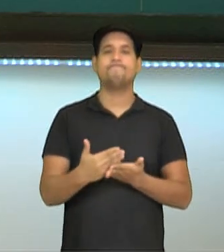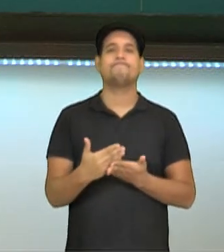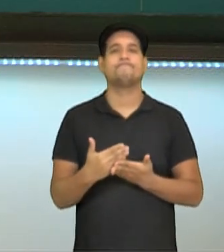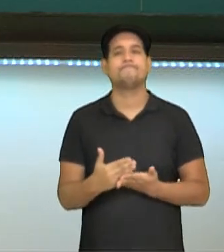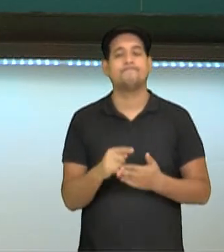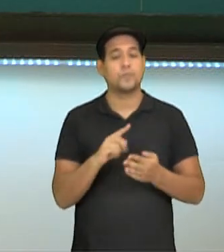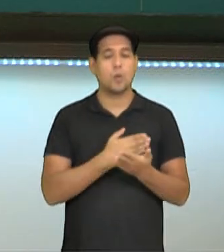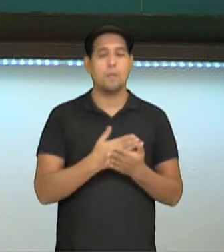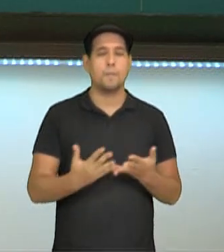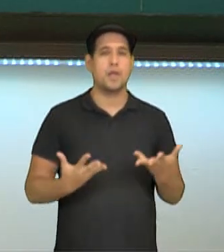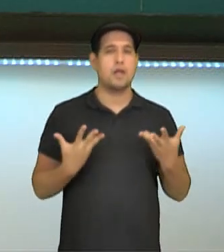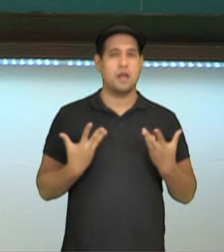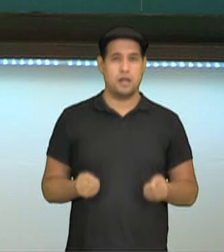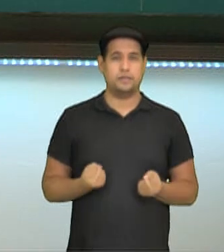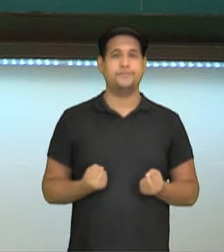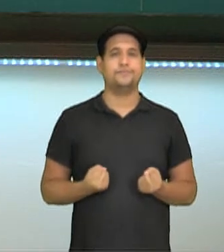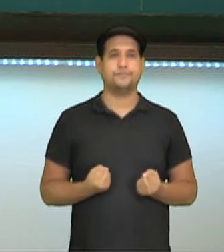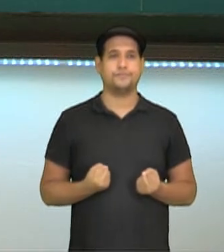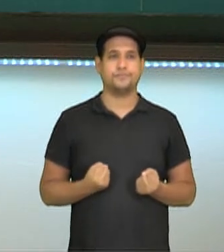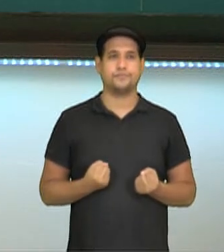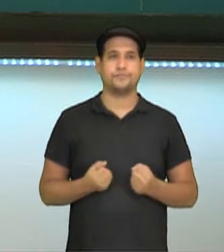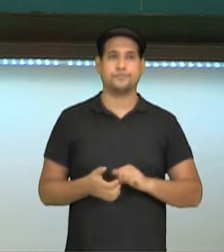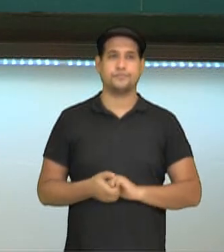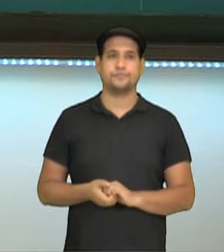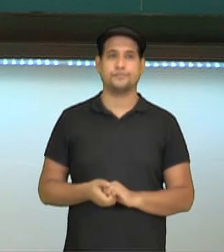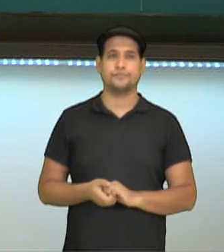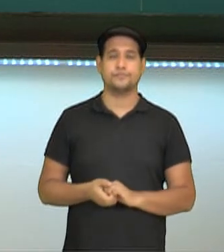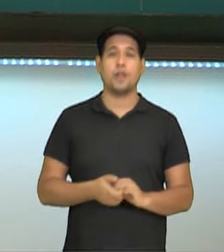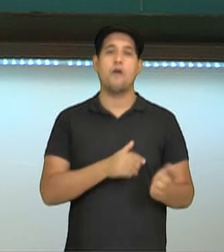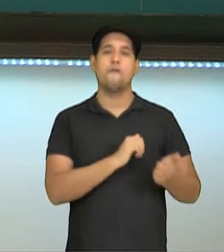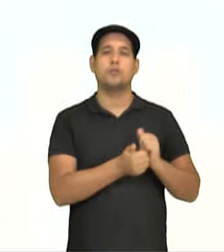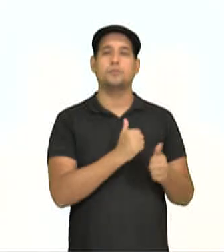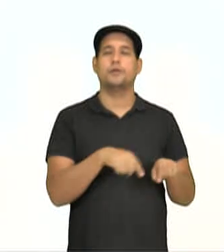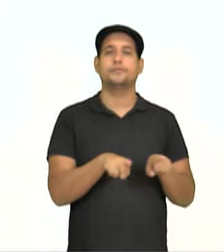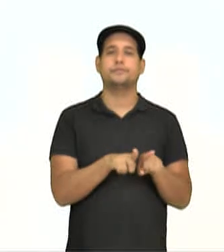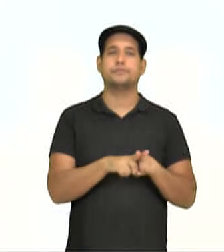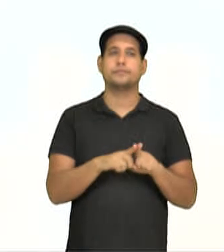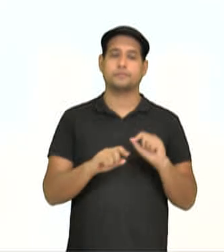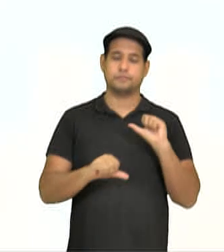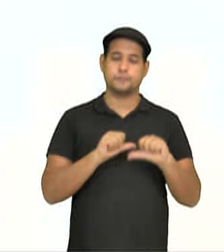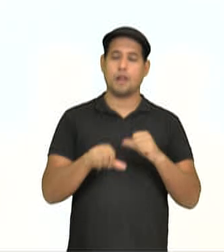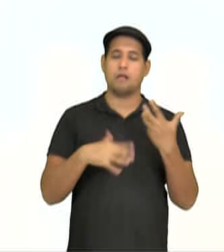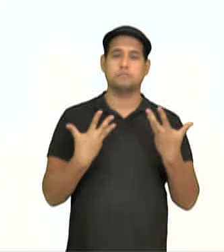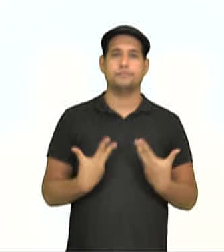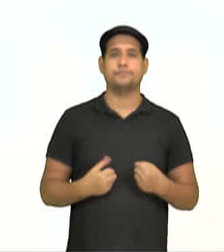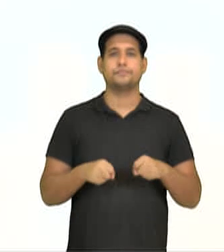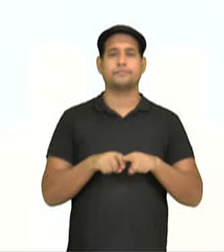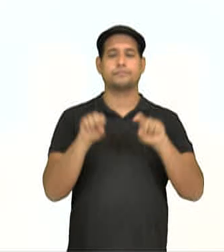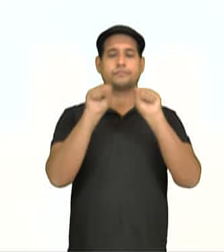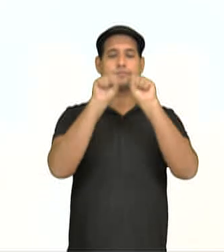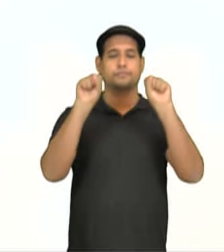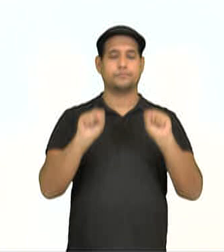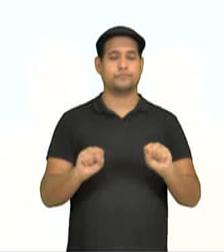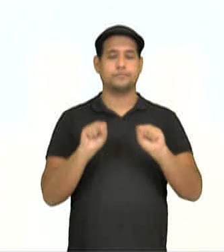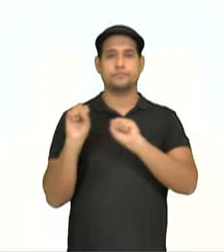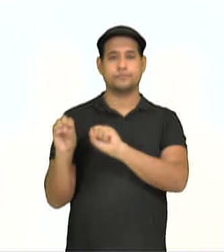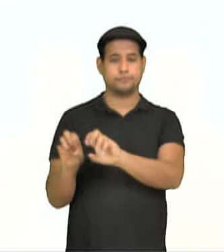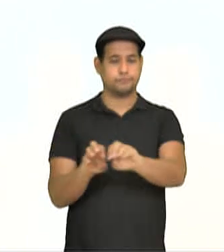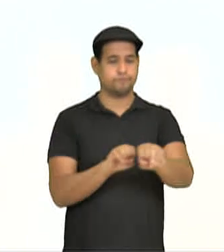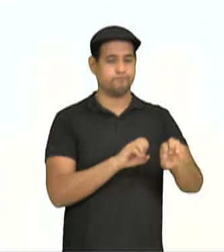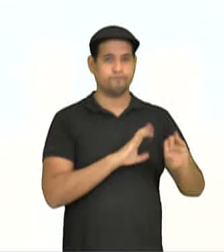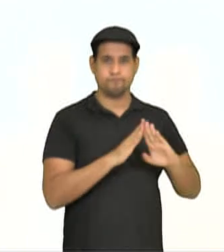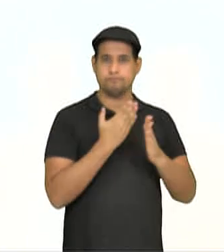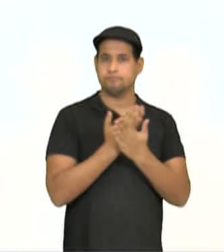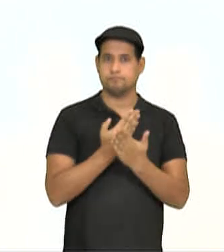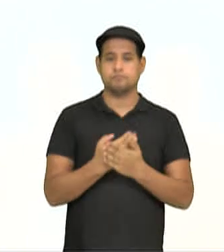começaram a aceitar eles para participar. O futebol também passou a ser aceito no sistema educacional, então ele também